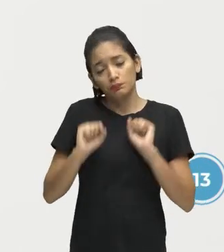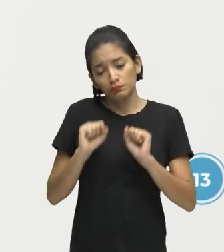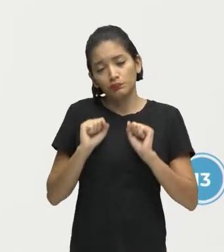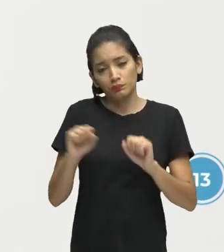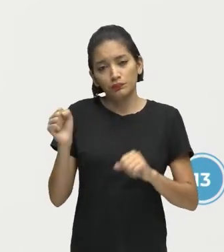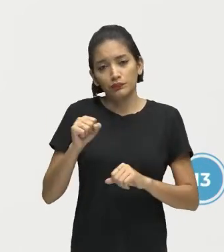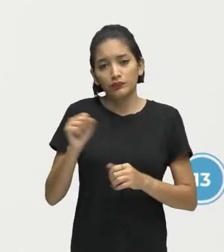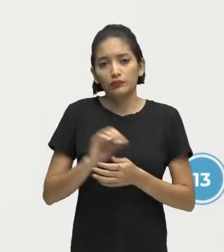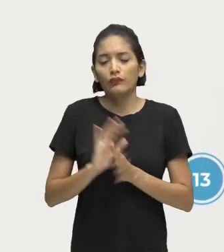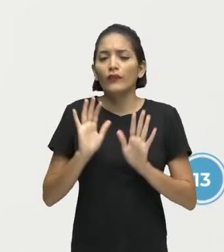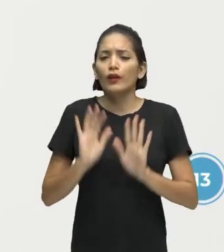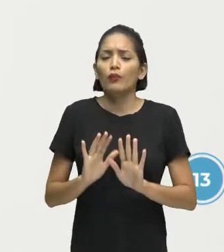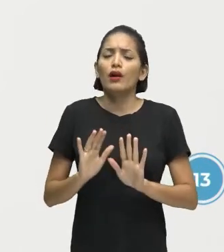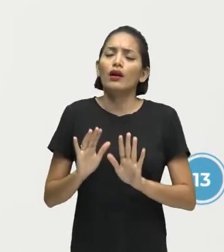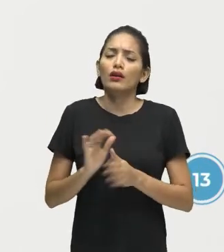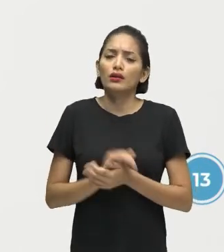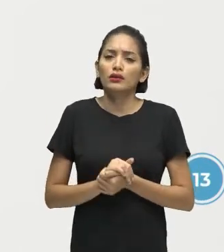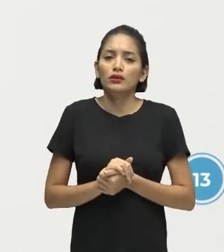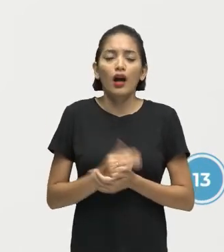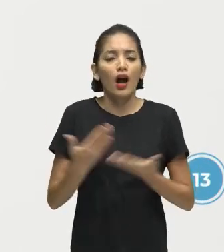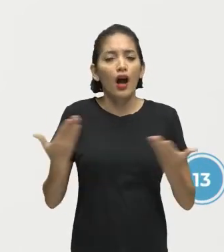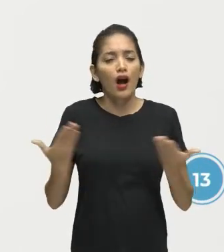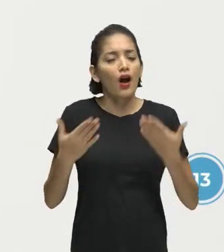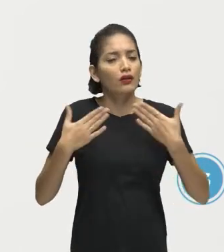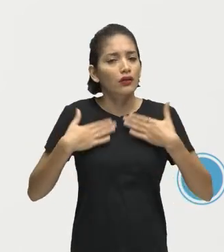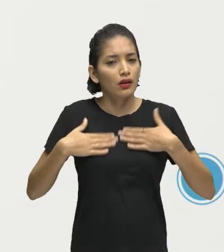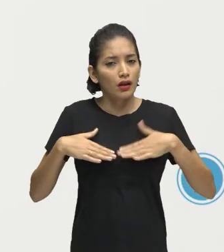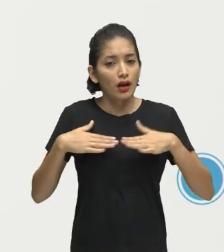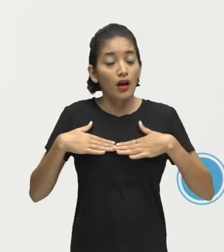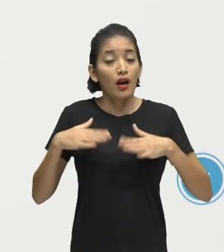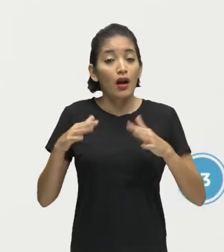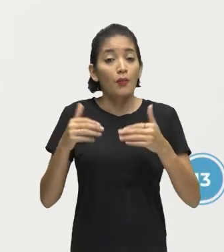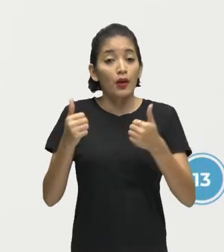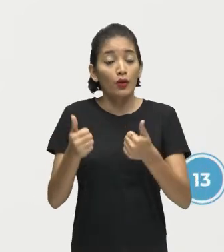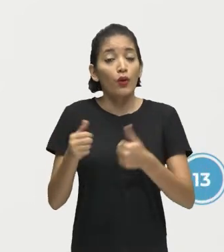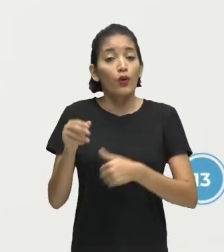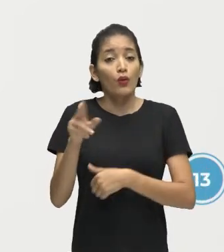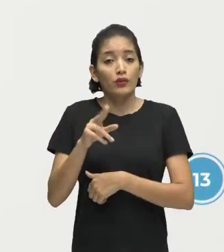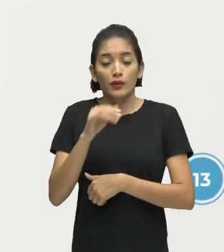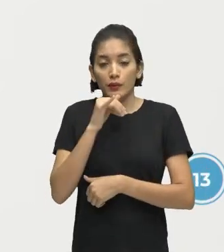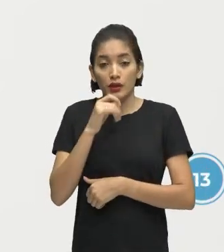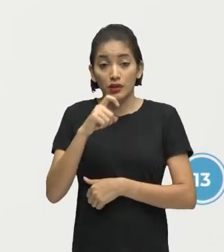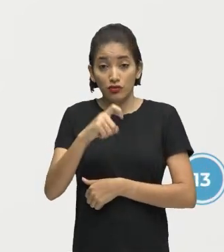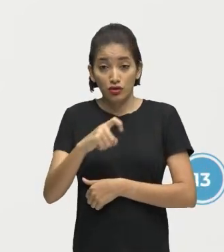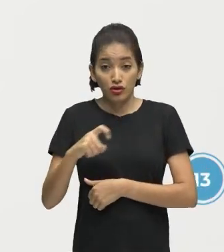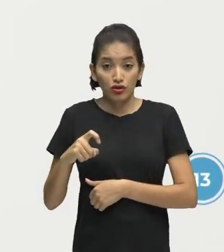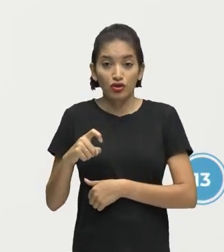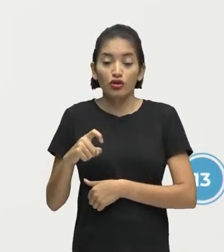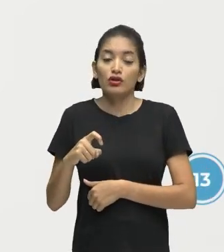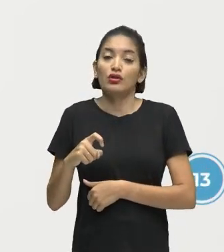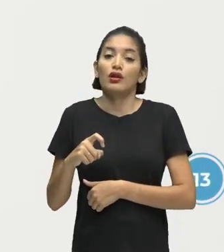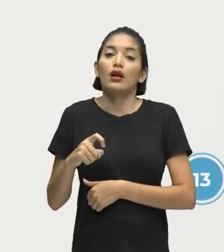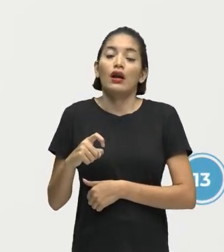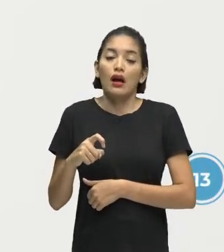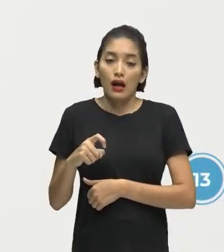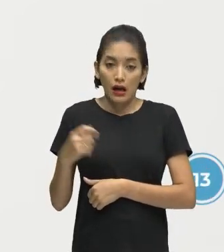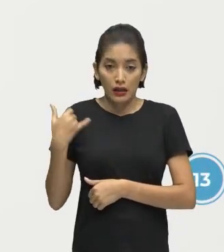Poderia, mas a gente vai ver aqui com calma que é melhor a gente chamar de X a idade do